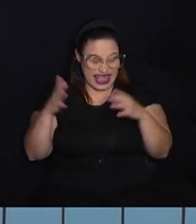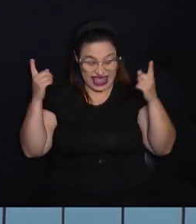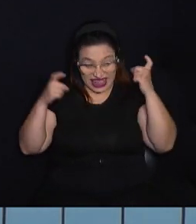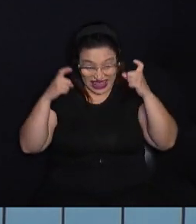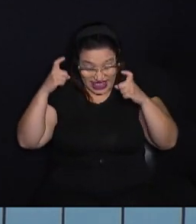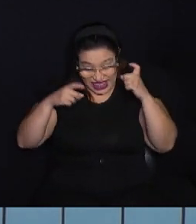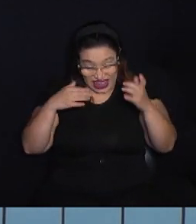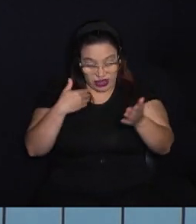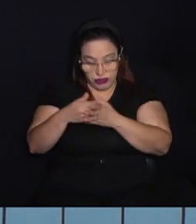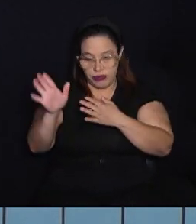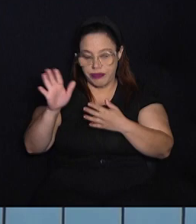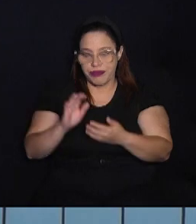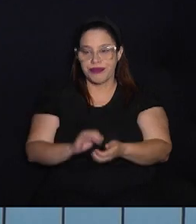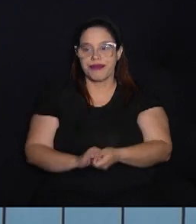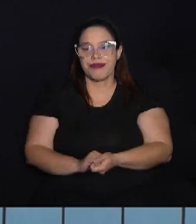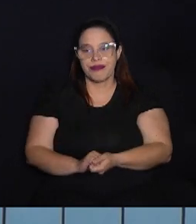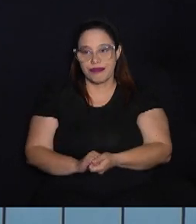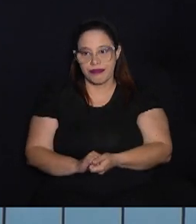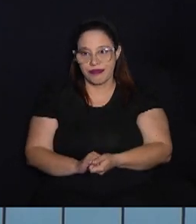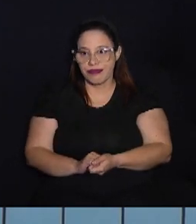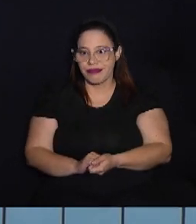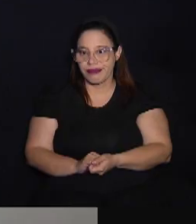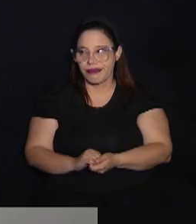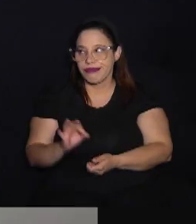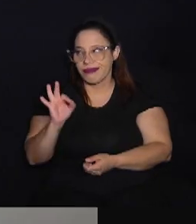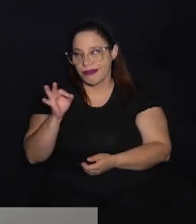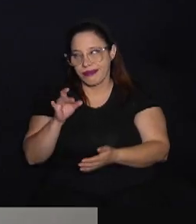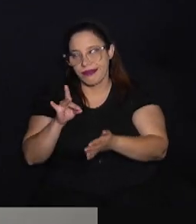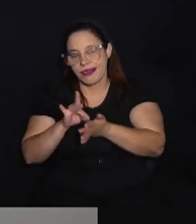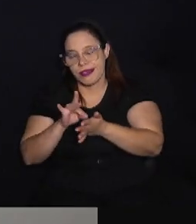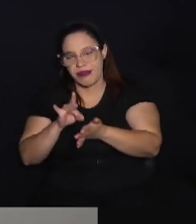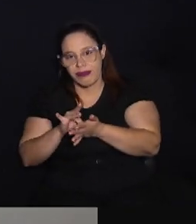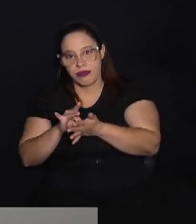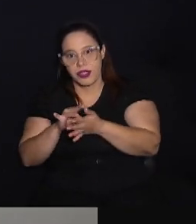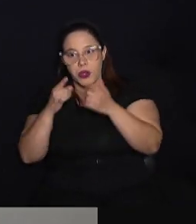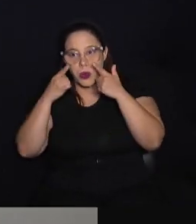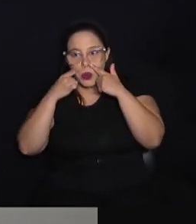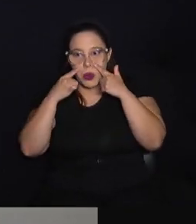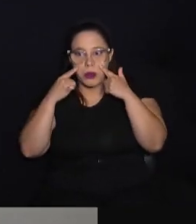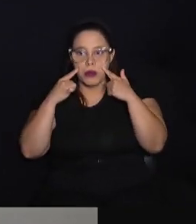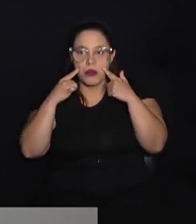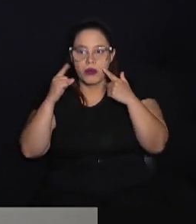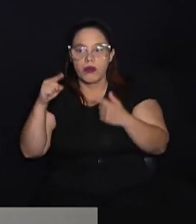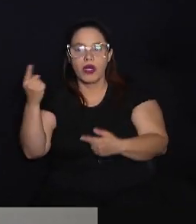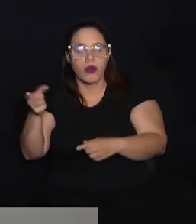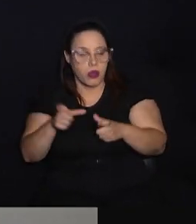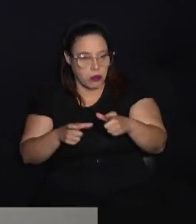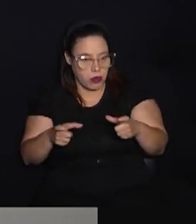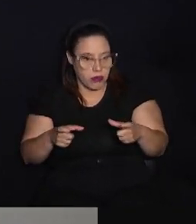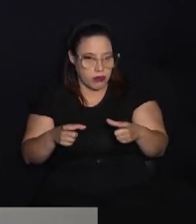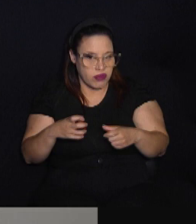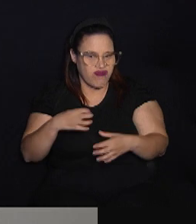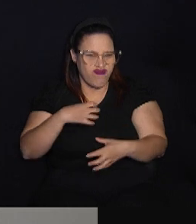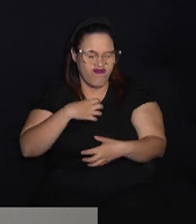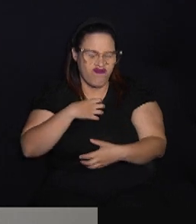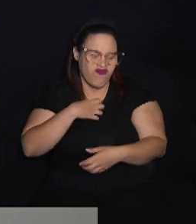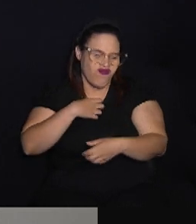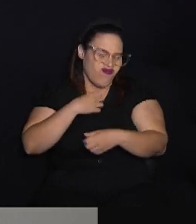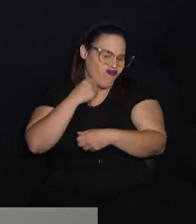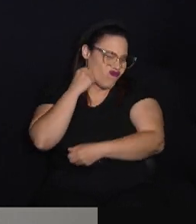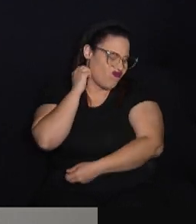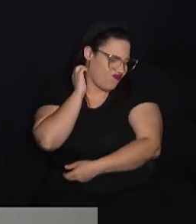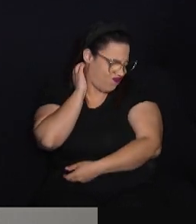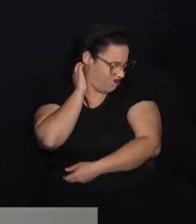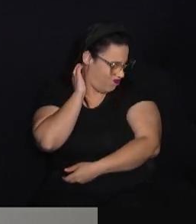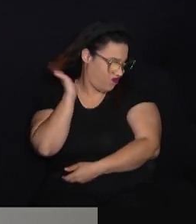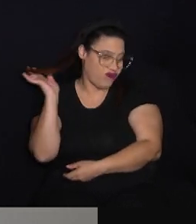e vai atrás, né, doutora? Exato, a hora que ela começa a ser visível para as outras pessoas, isso acaba incomodando, é aí que